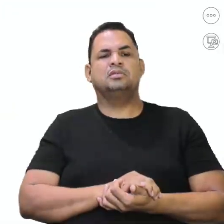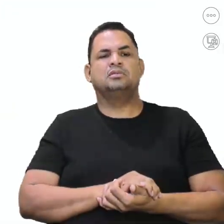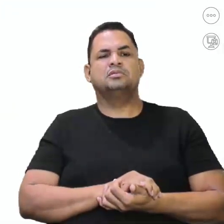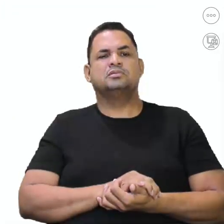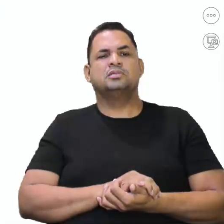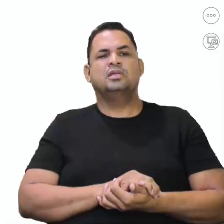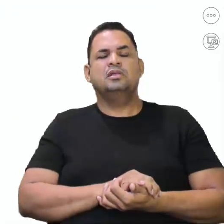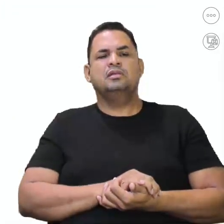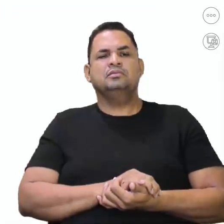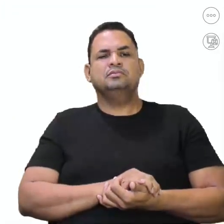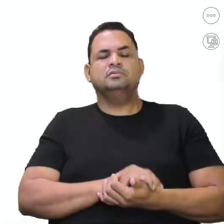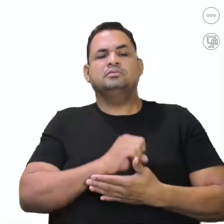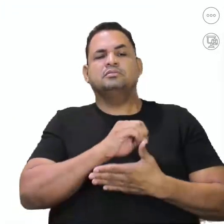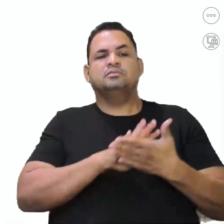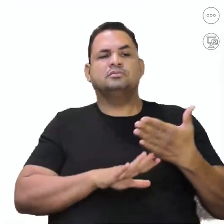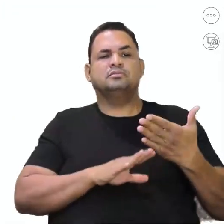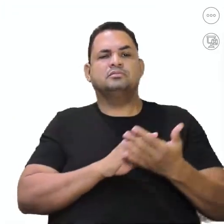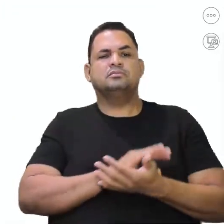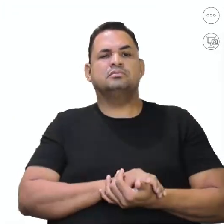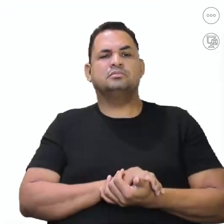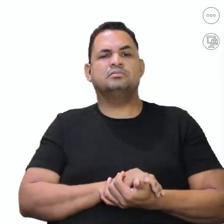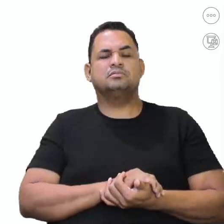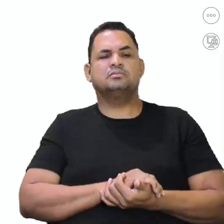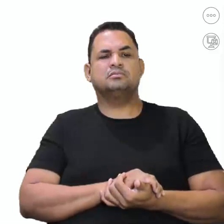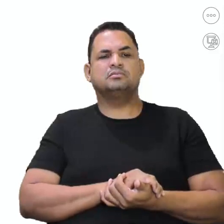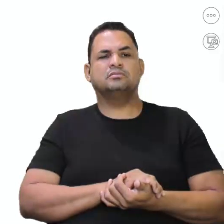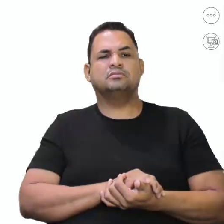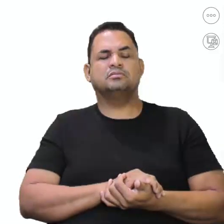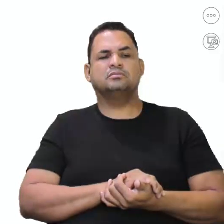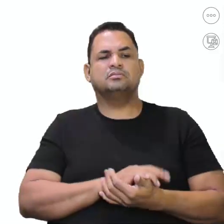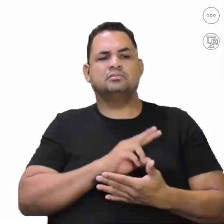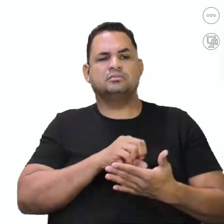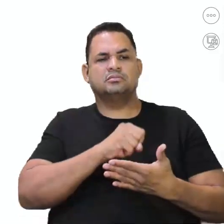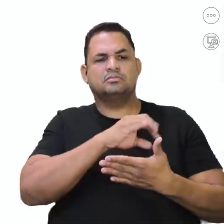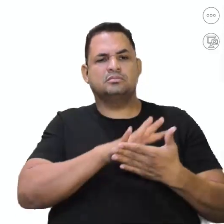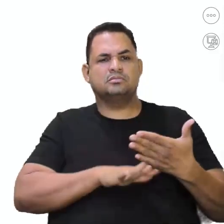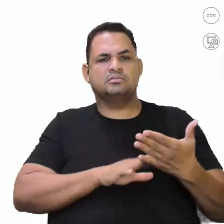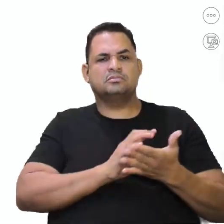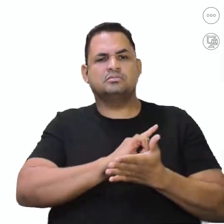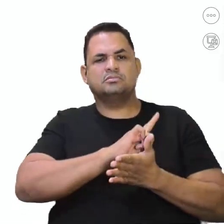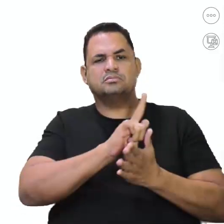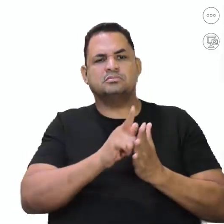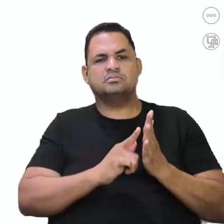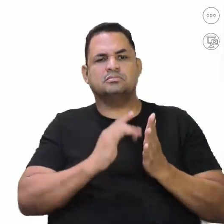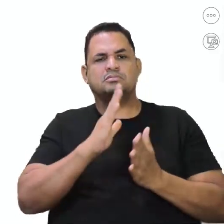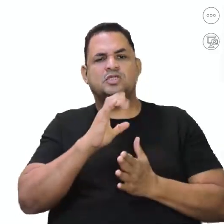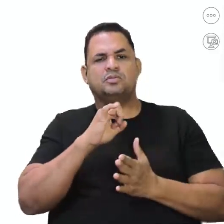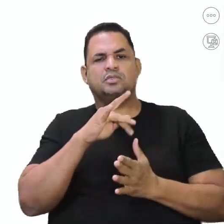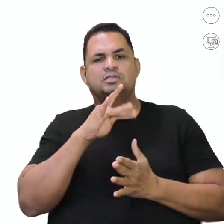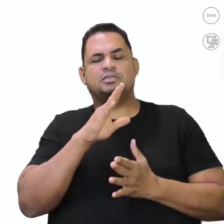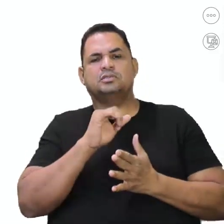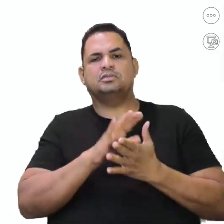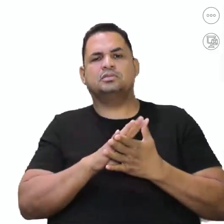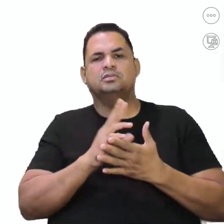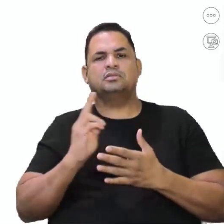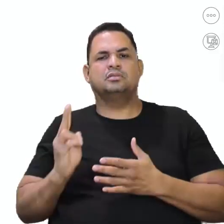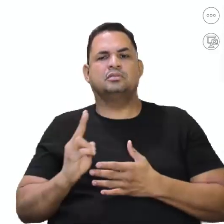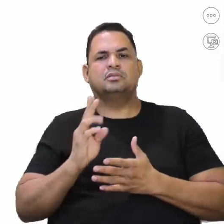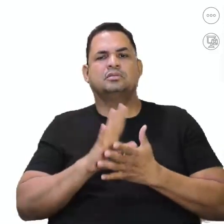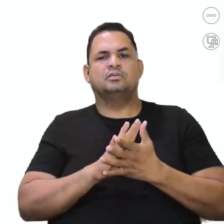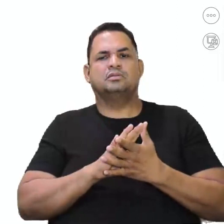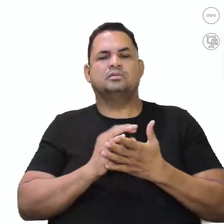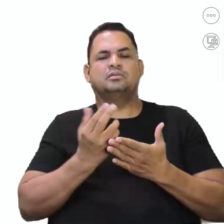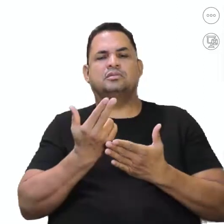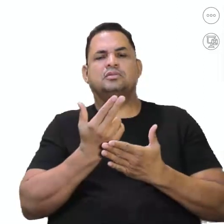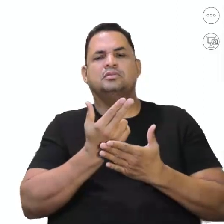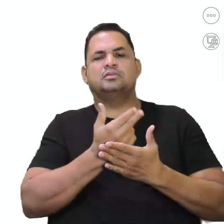está pedindo atividade. Vou ler a alternativa. O gênero comic strip valoriza mais